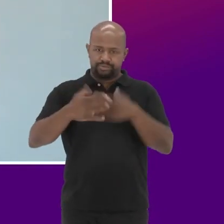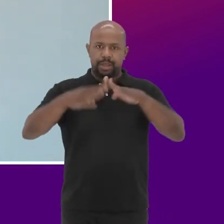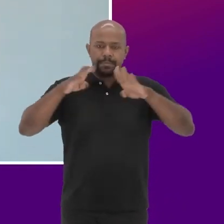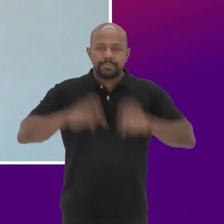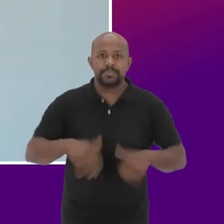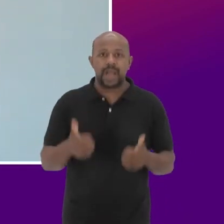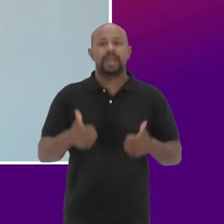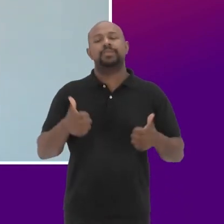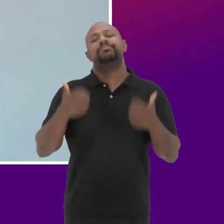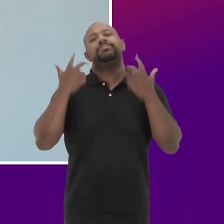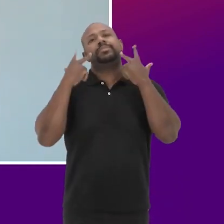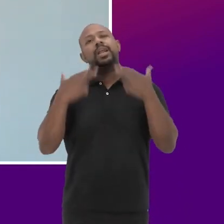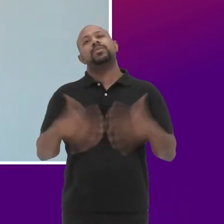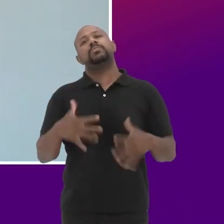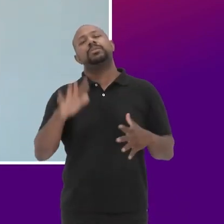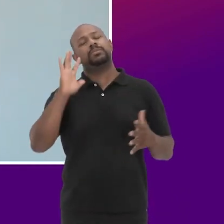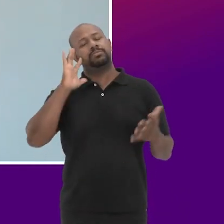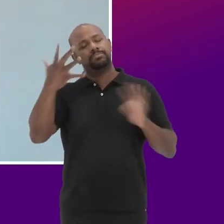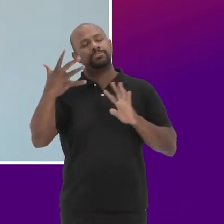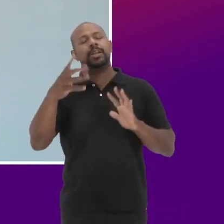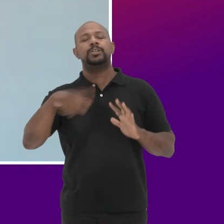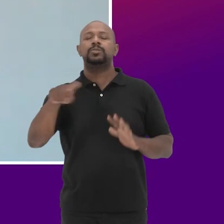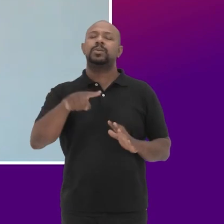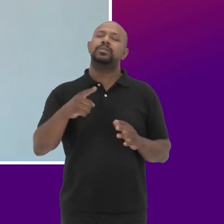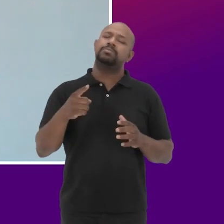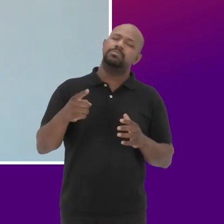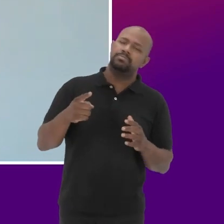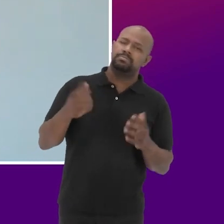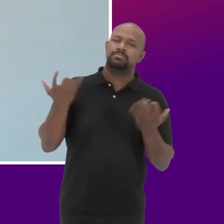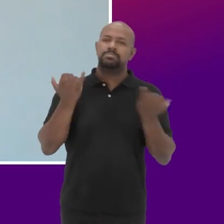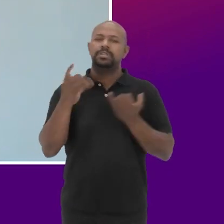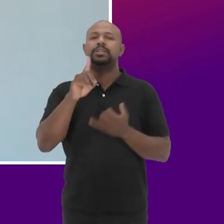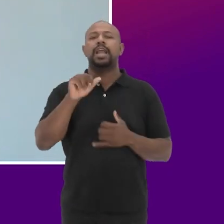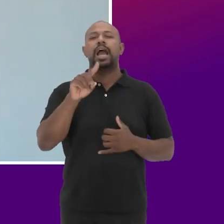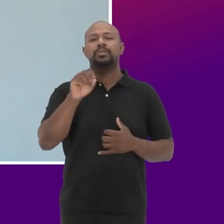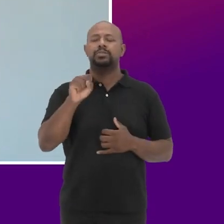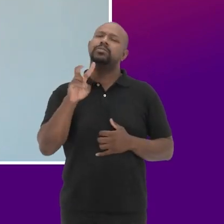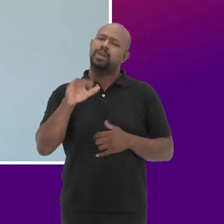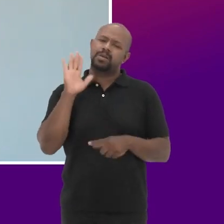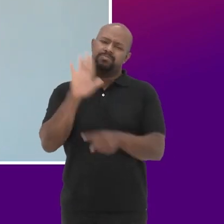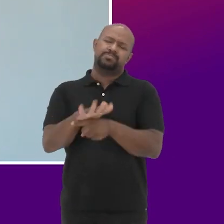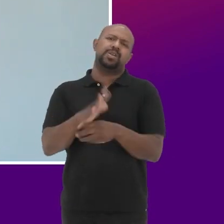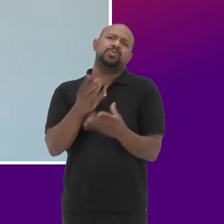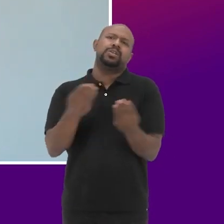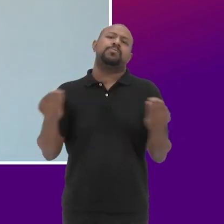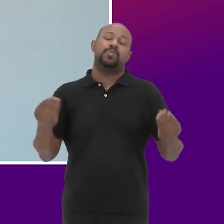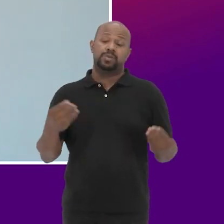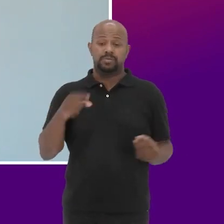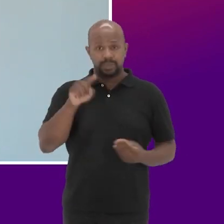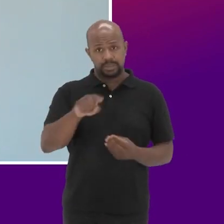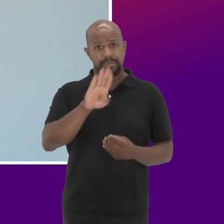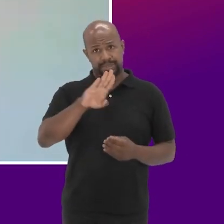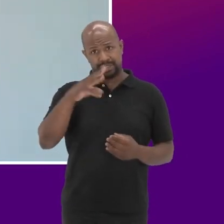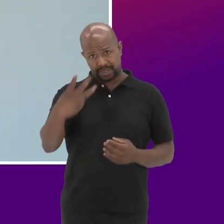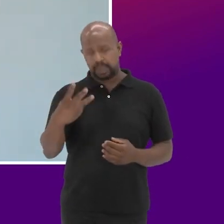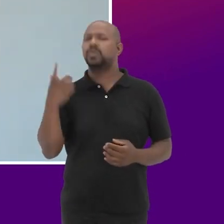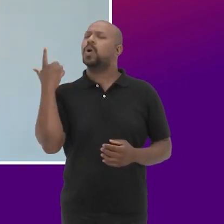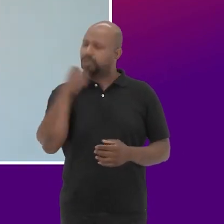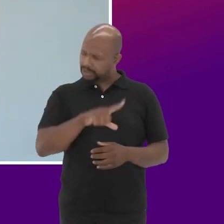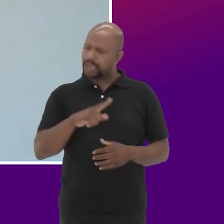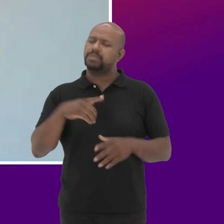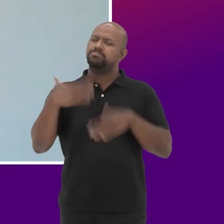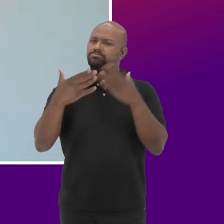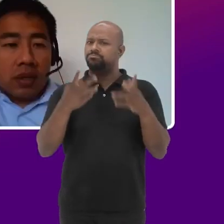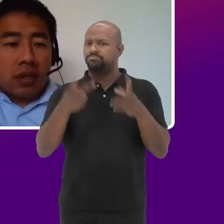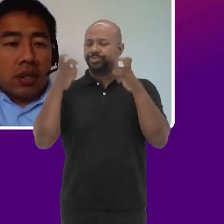né, naturalmente são decisões baseadas em dados que devem contribuir e ajudar muito, tá? E isso a B3